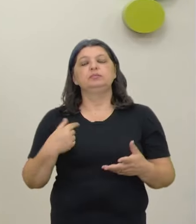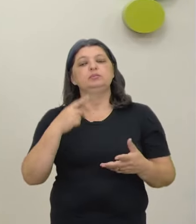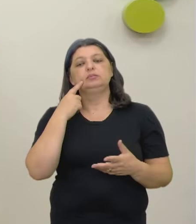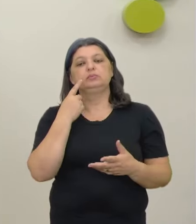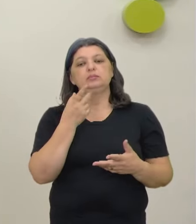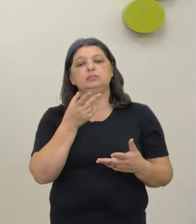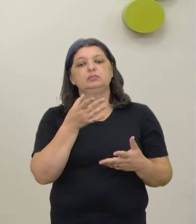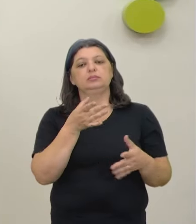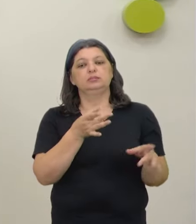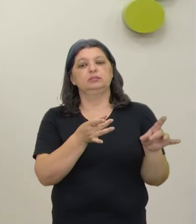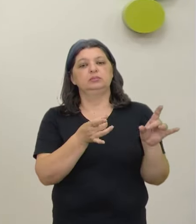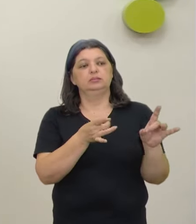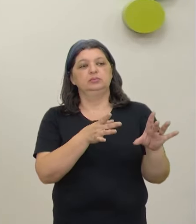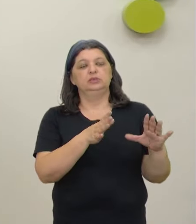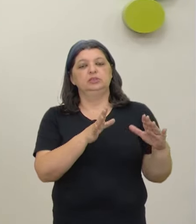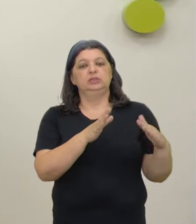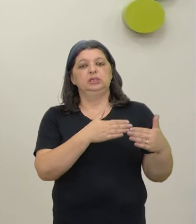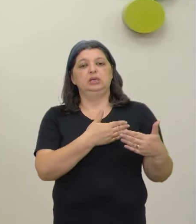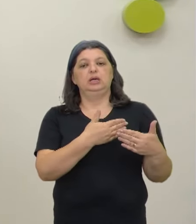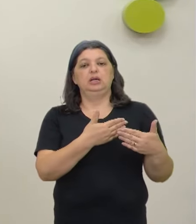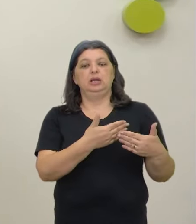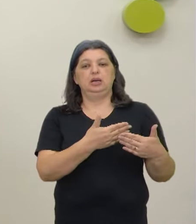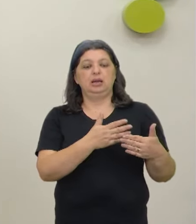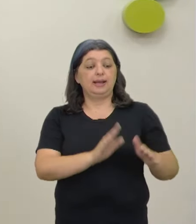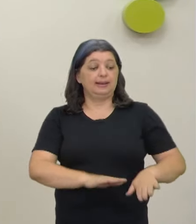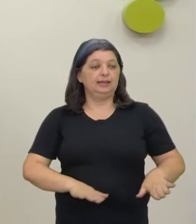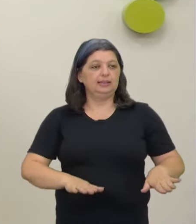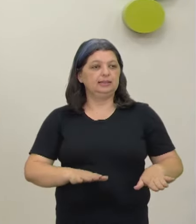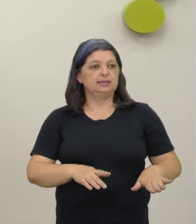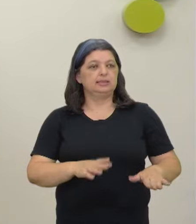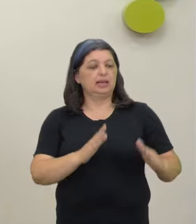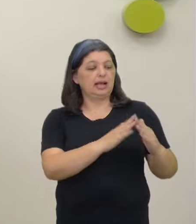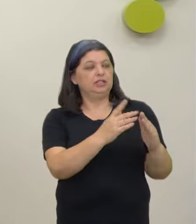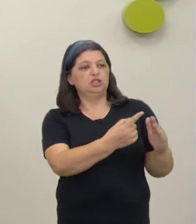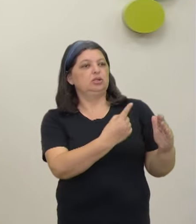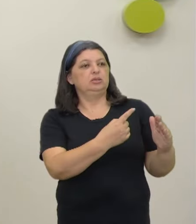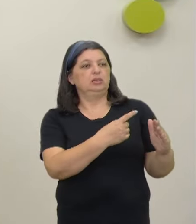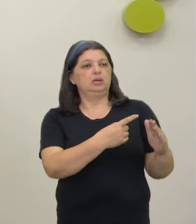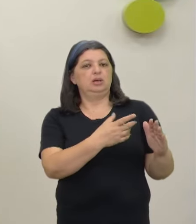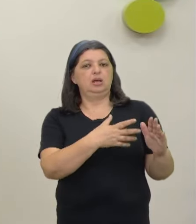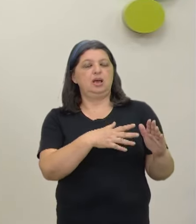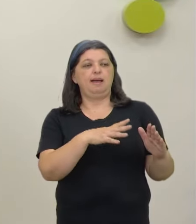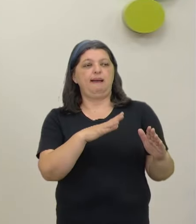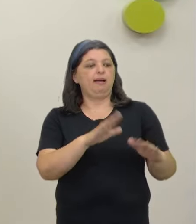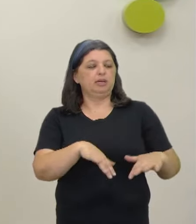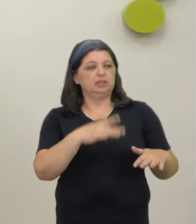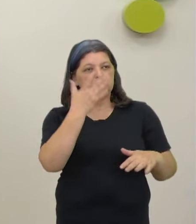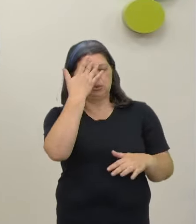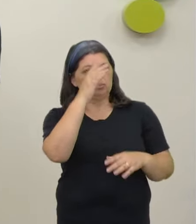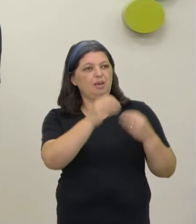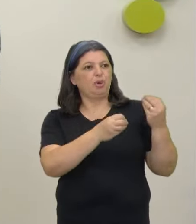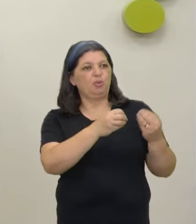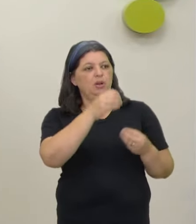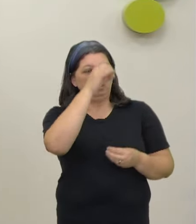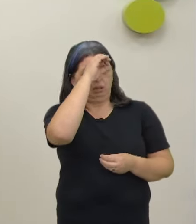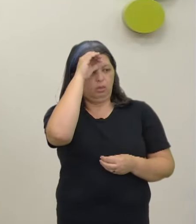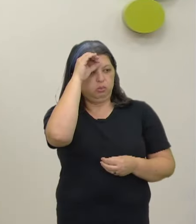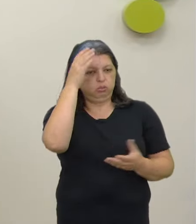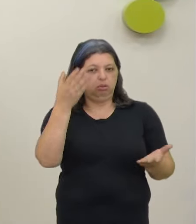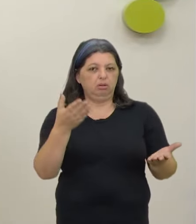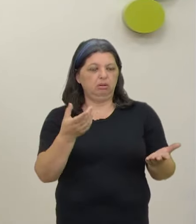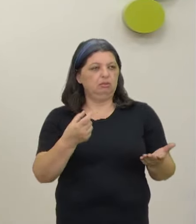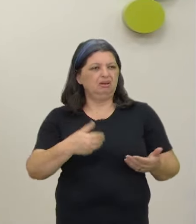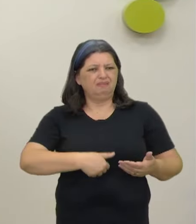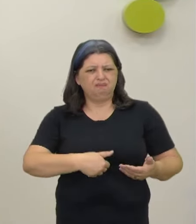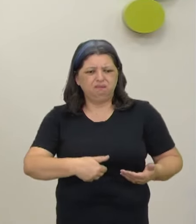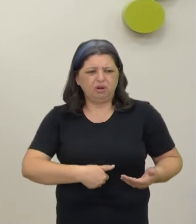uma criança em casa sozinha e ela não sabe se virar, isso é uma violência física também, porque daí ela vai ficar com